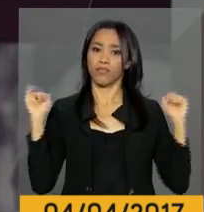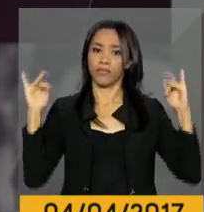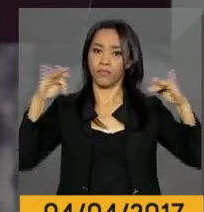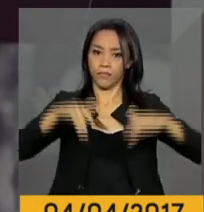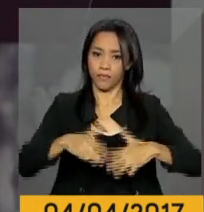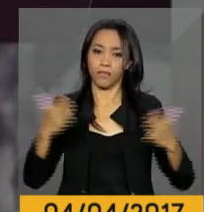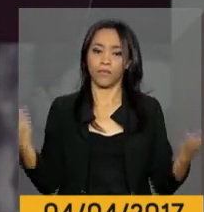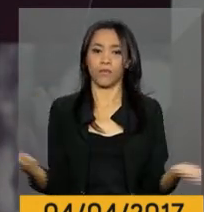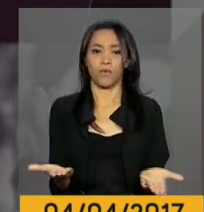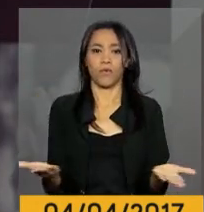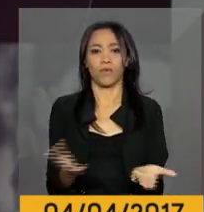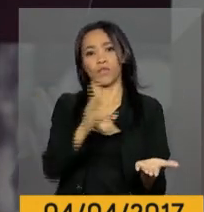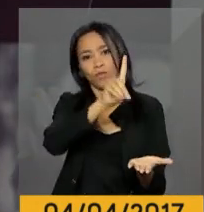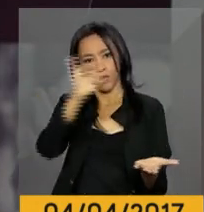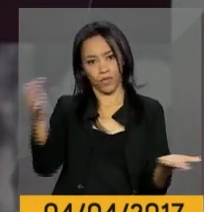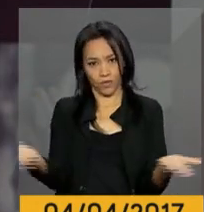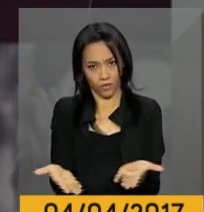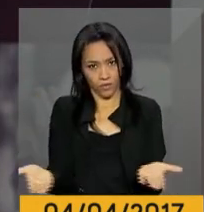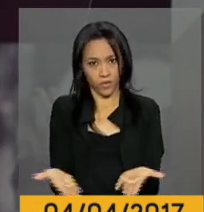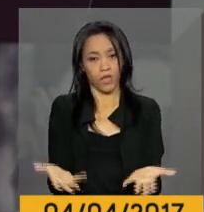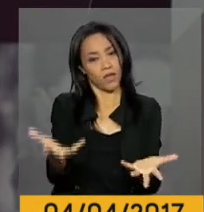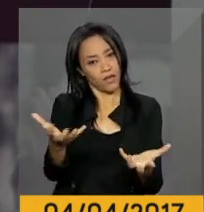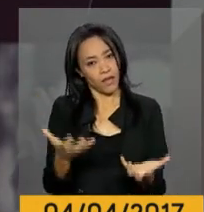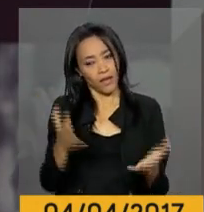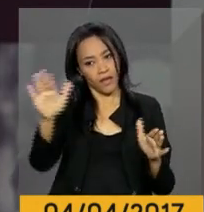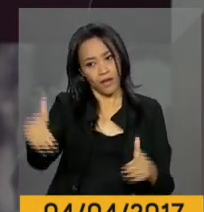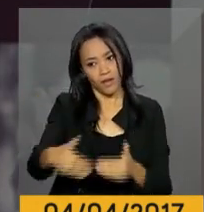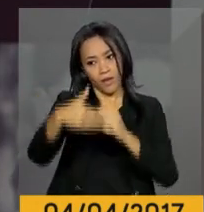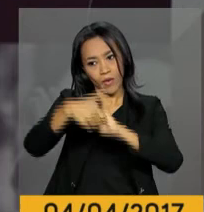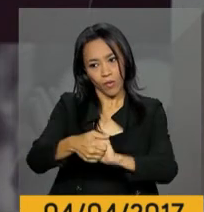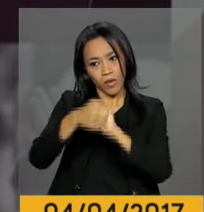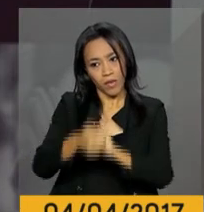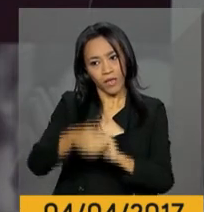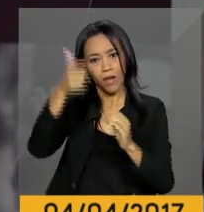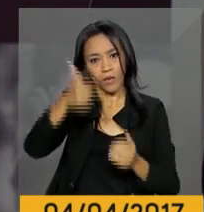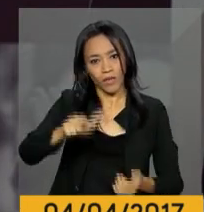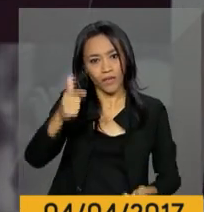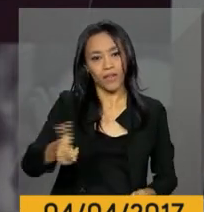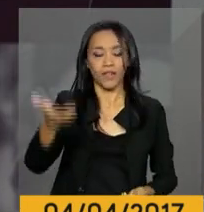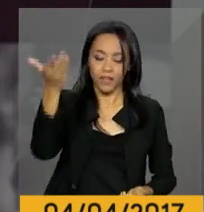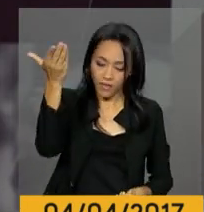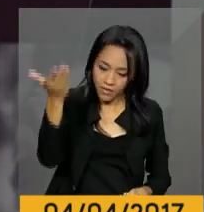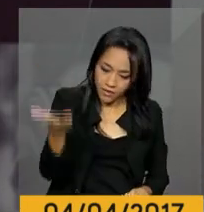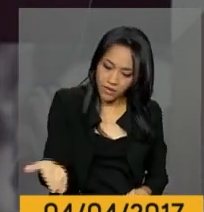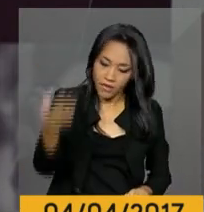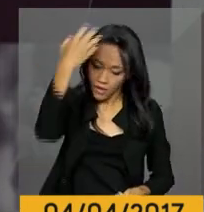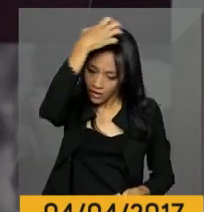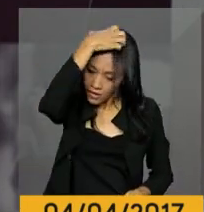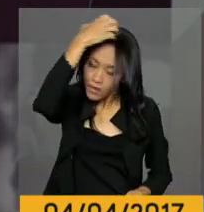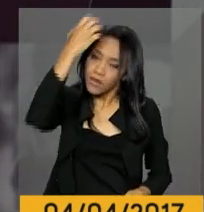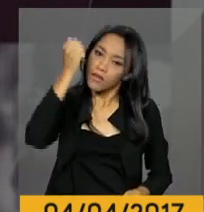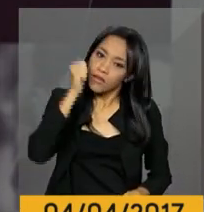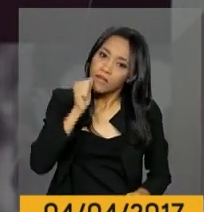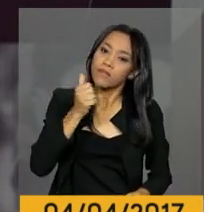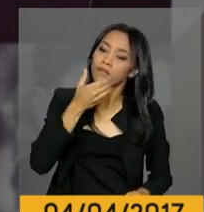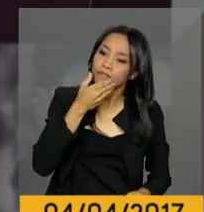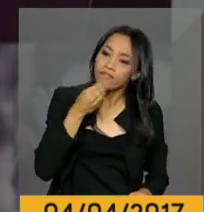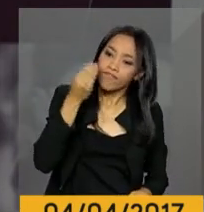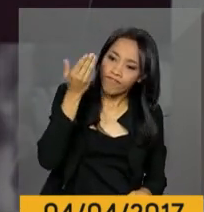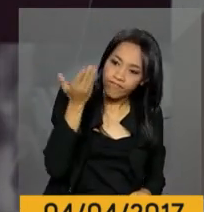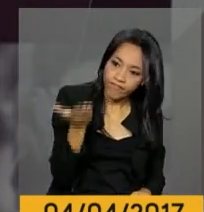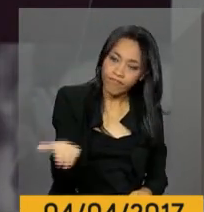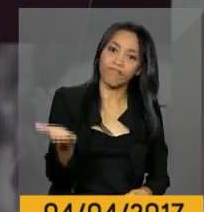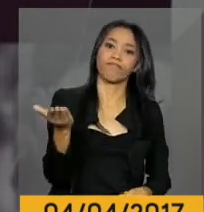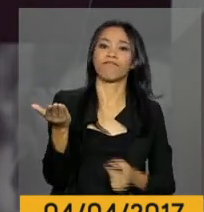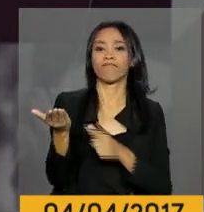dia de hoje. Quero cumprimentar mais uma vez Sua Majestade, a Rainha Silvia, o